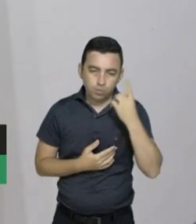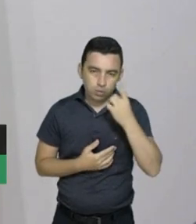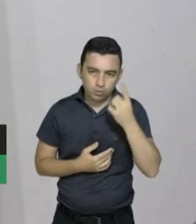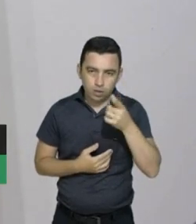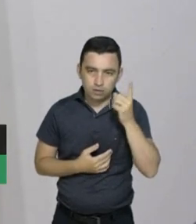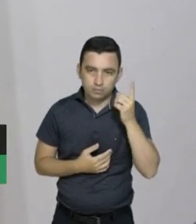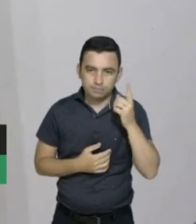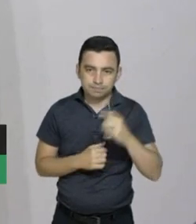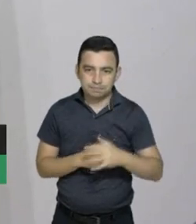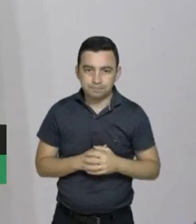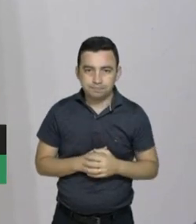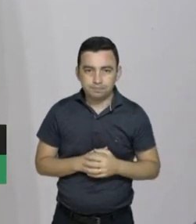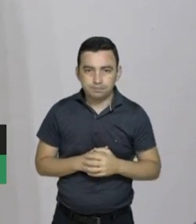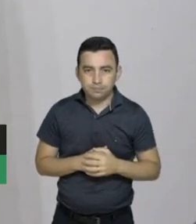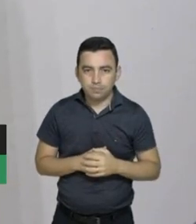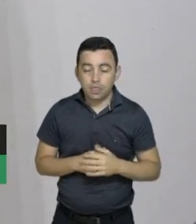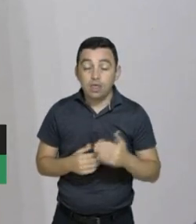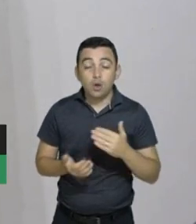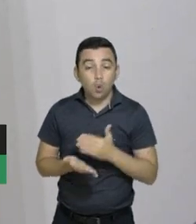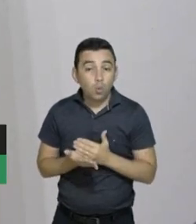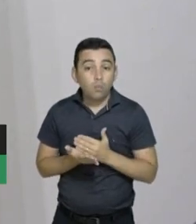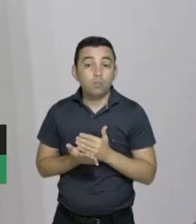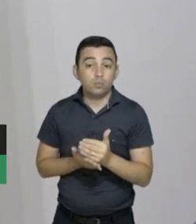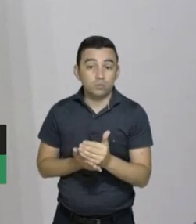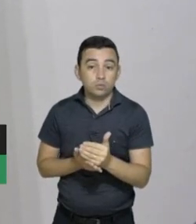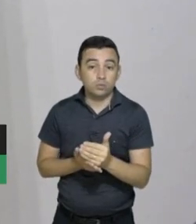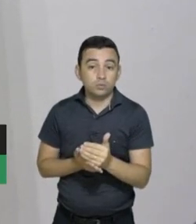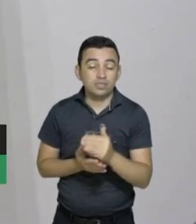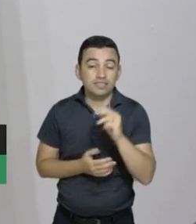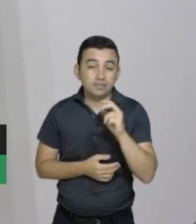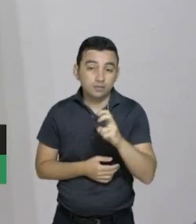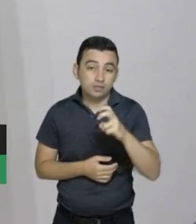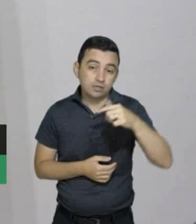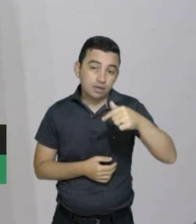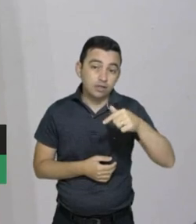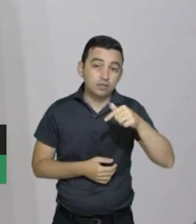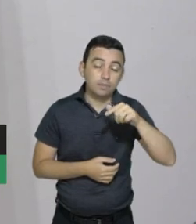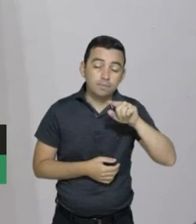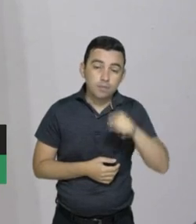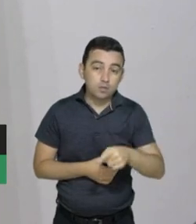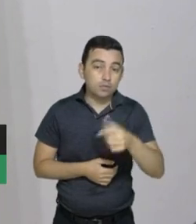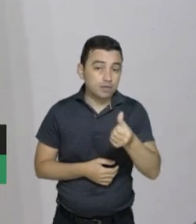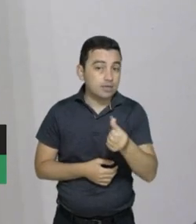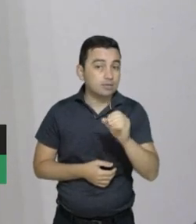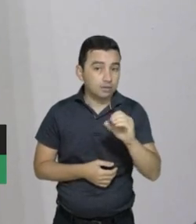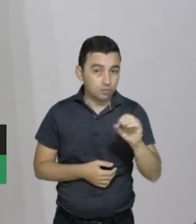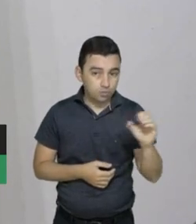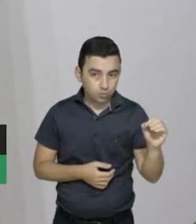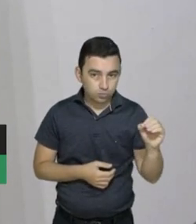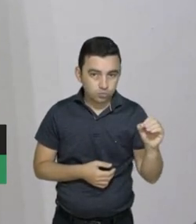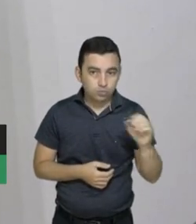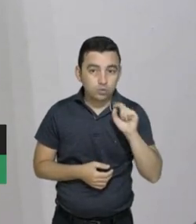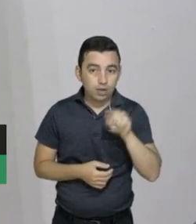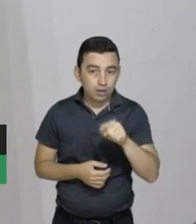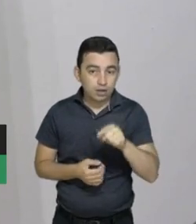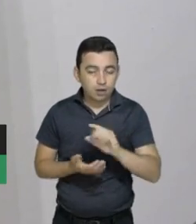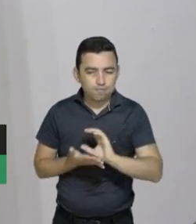iniciaram iniciaram com 57.600 alunos recebendo